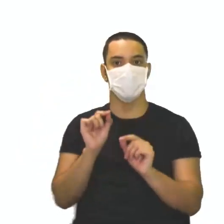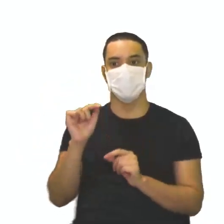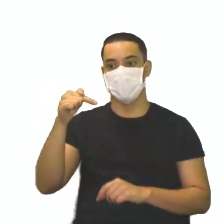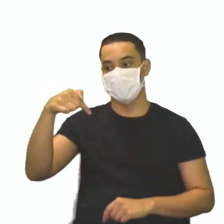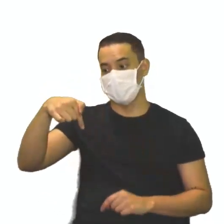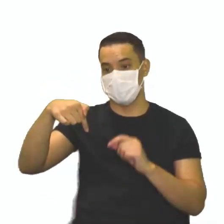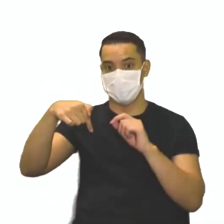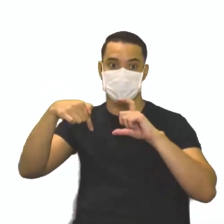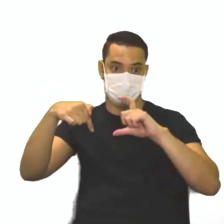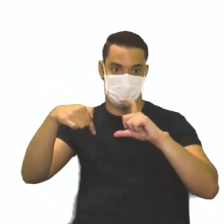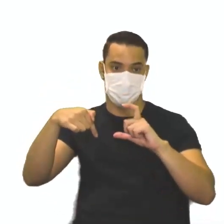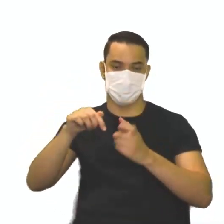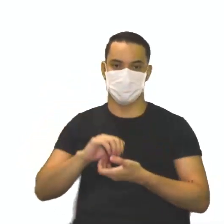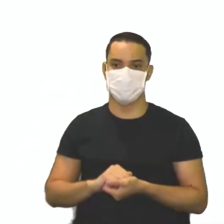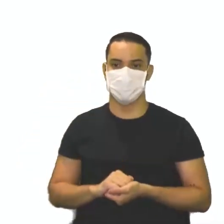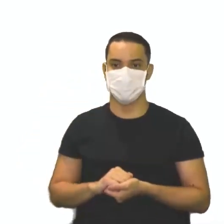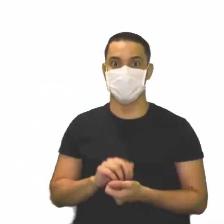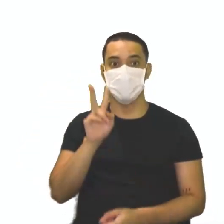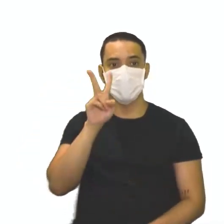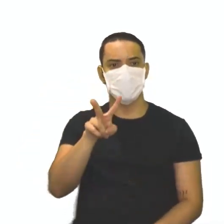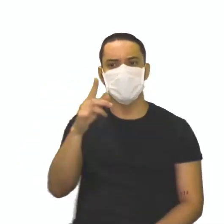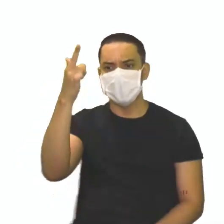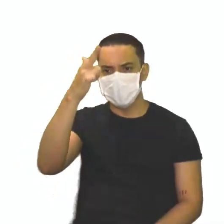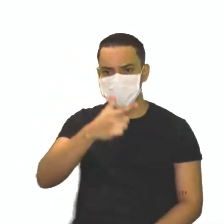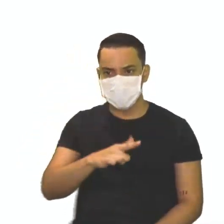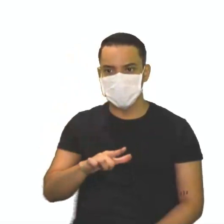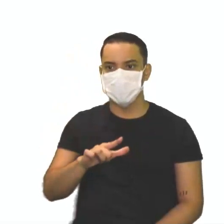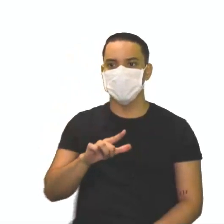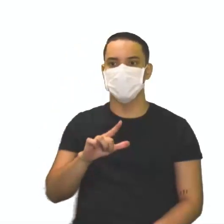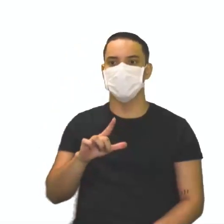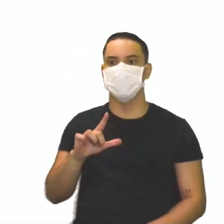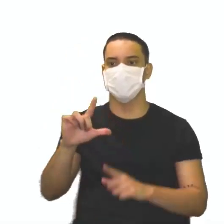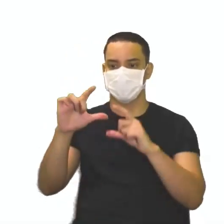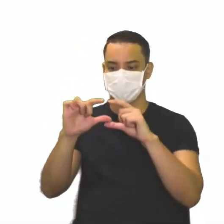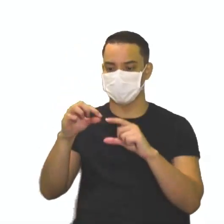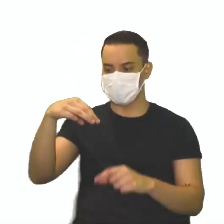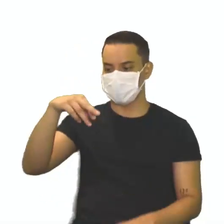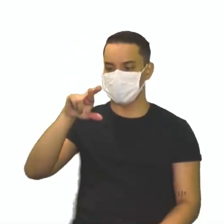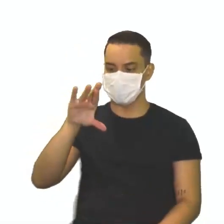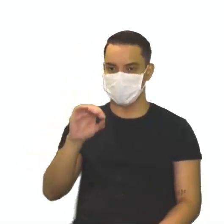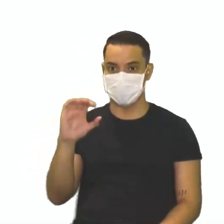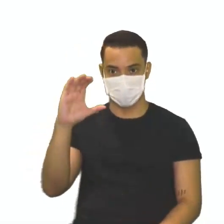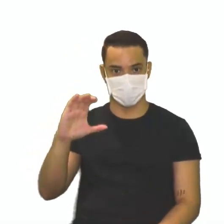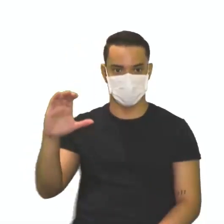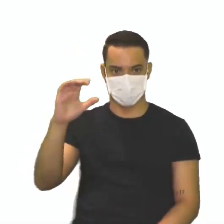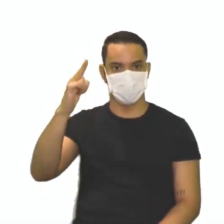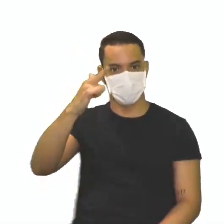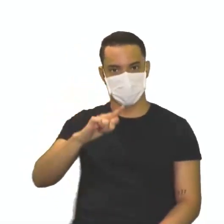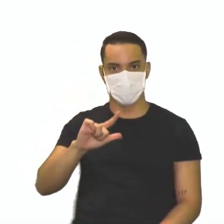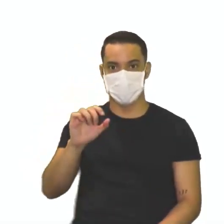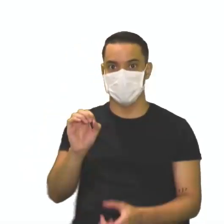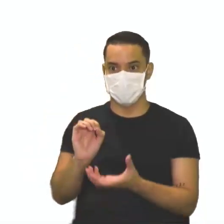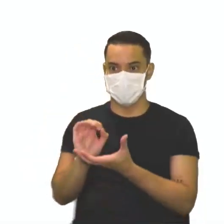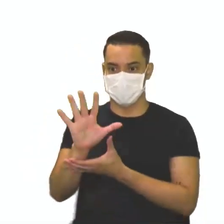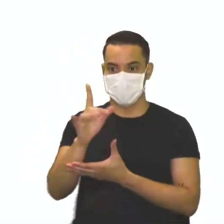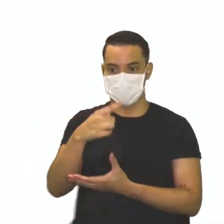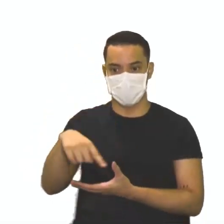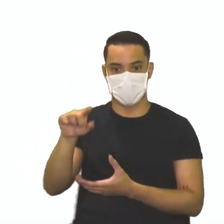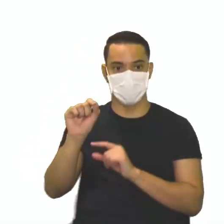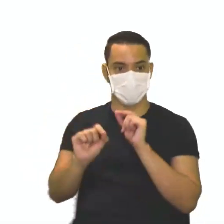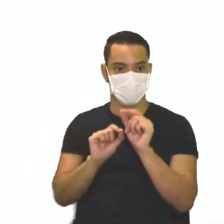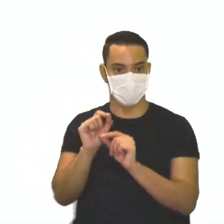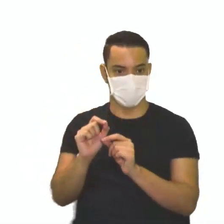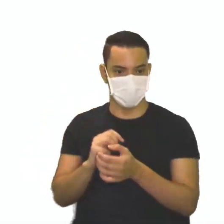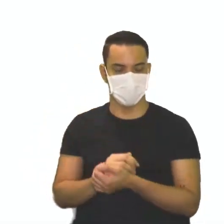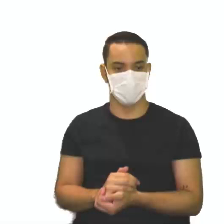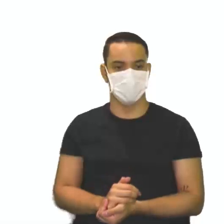corpo. Aqui vocês viram novamente o microcoulomb aparecendo aí, então vamos lembrar que